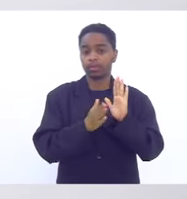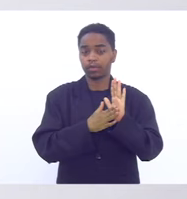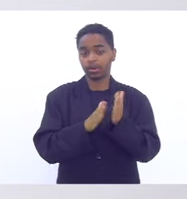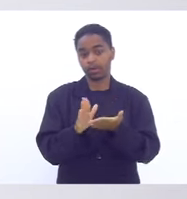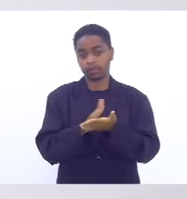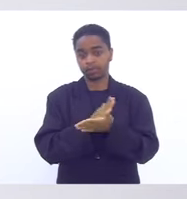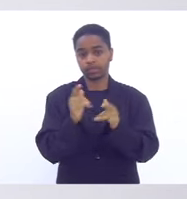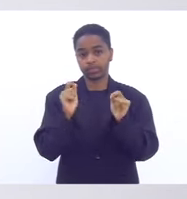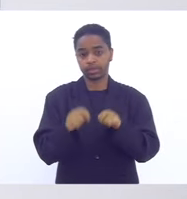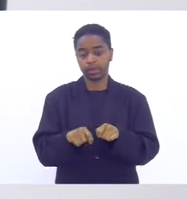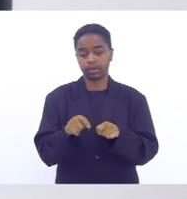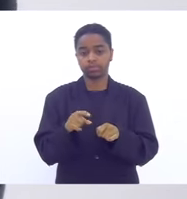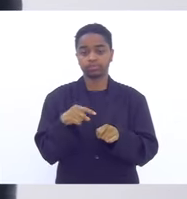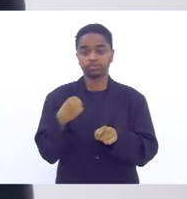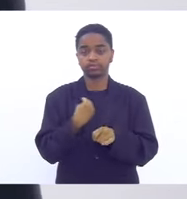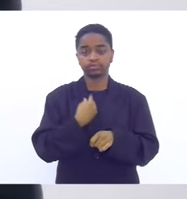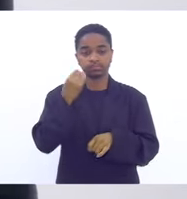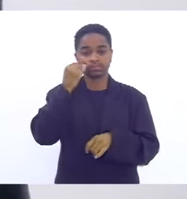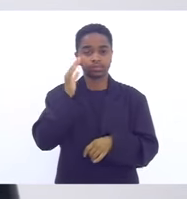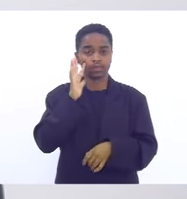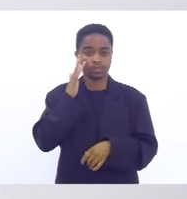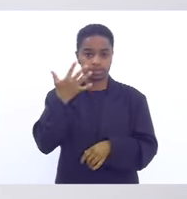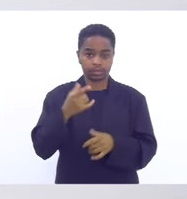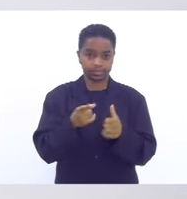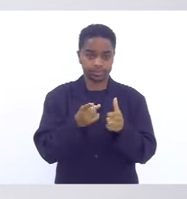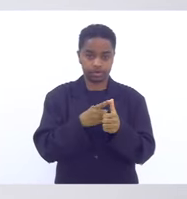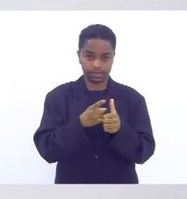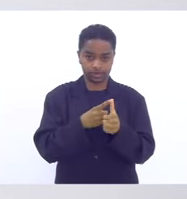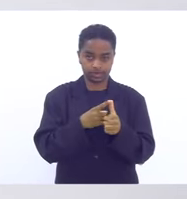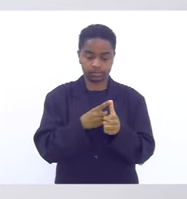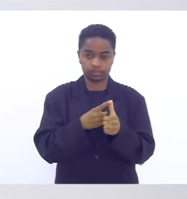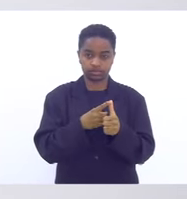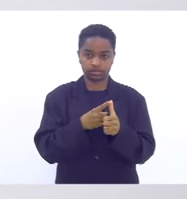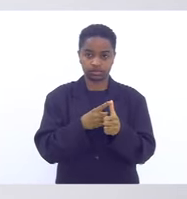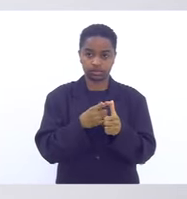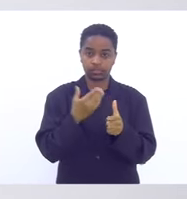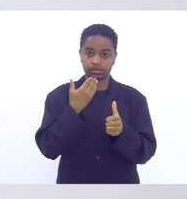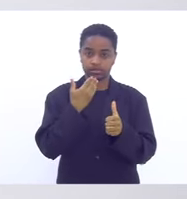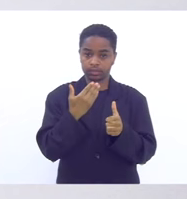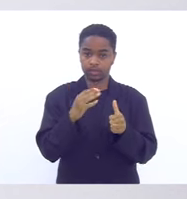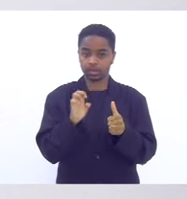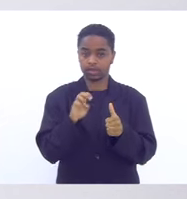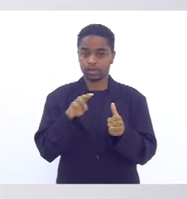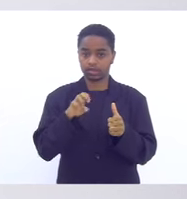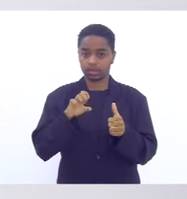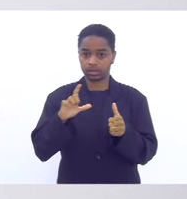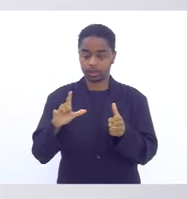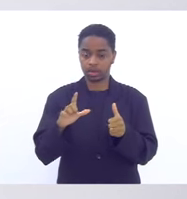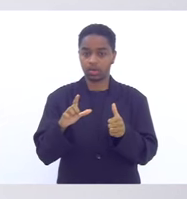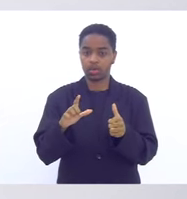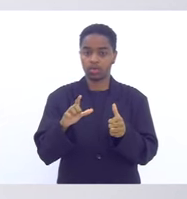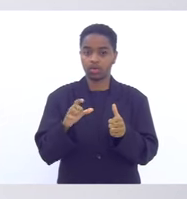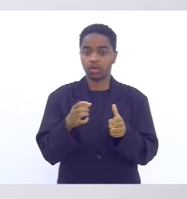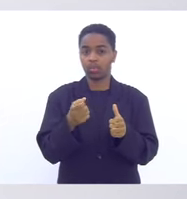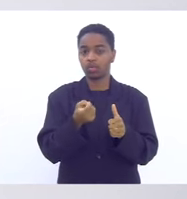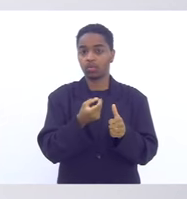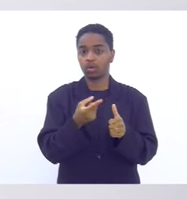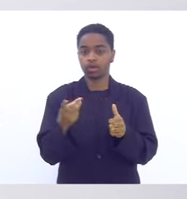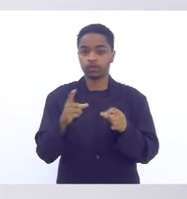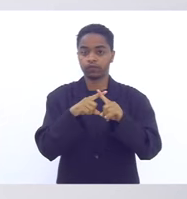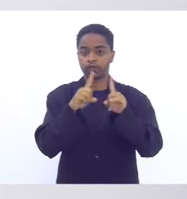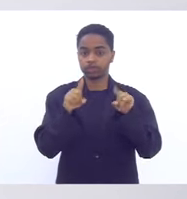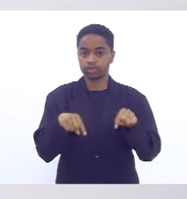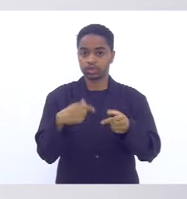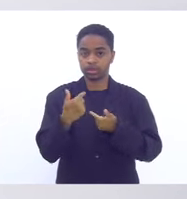comissão pudesse encaminhar. A primeira delas, que fosse solicitado a Enel relação de pessoal direto e